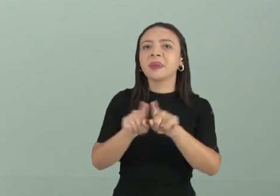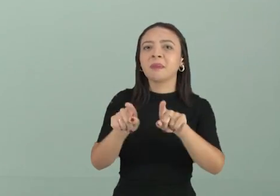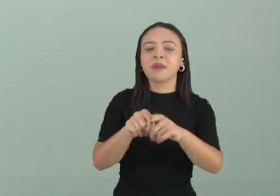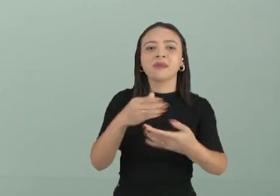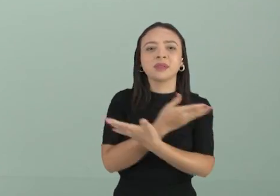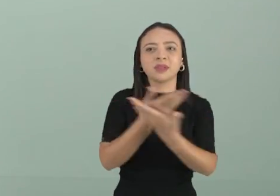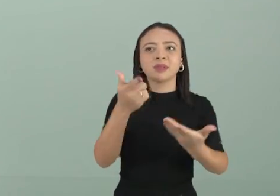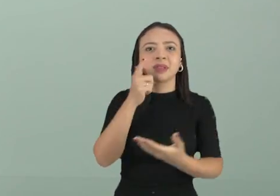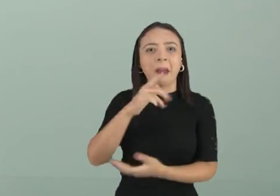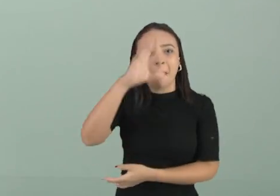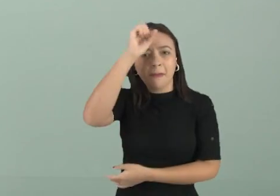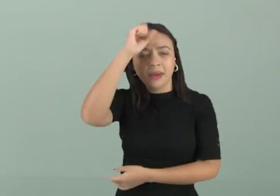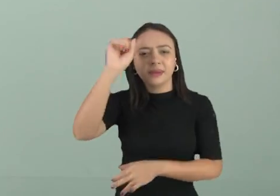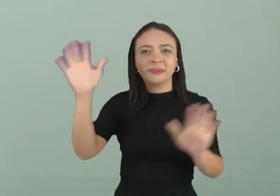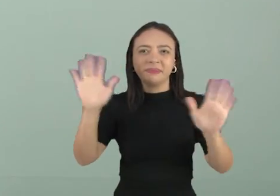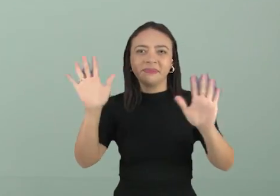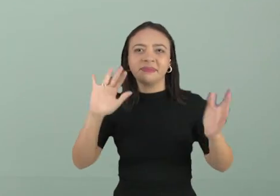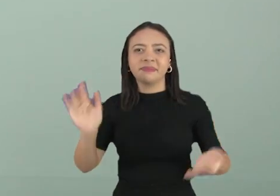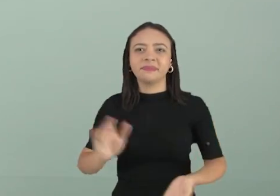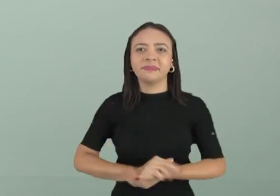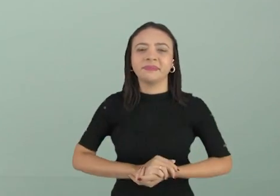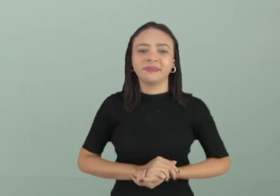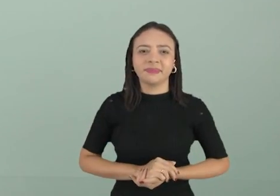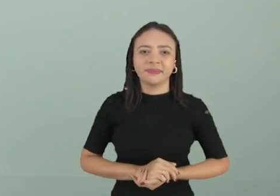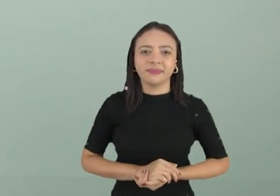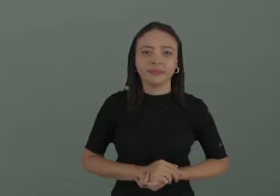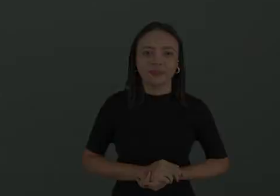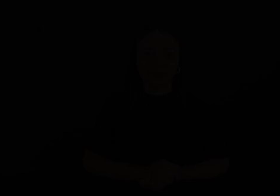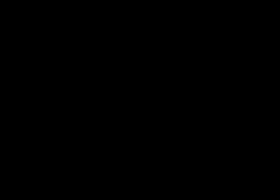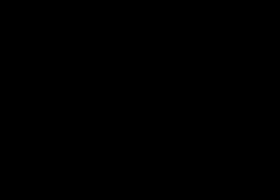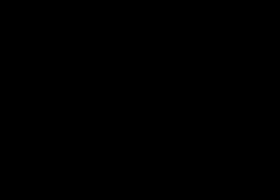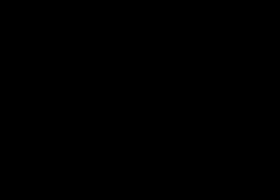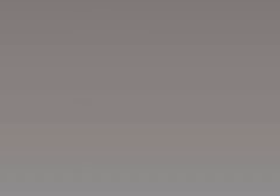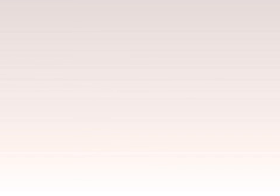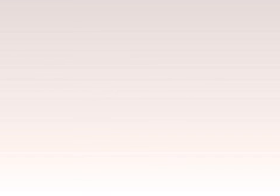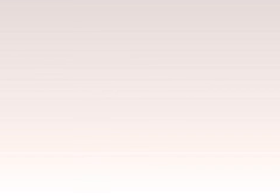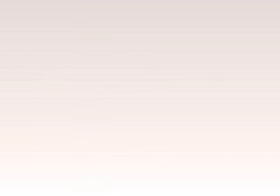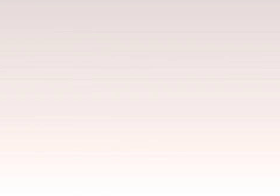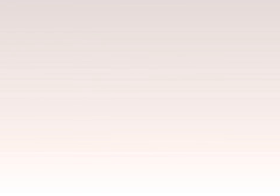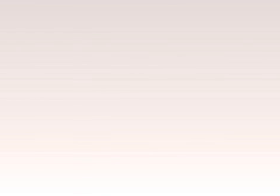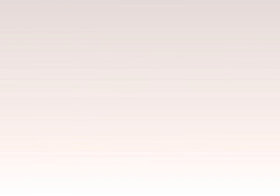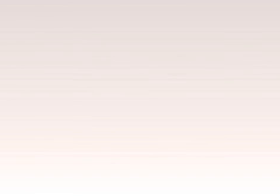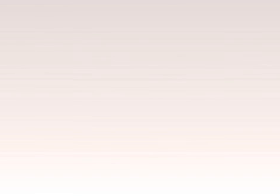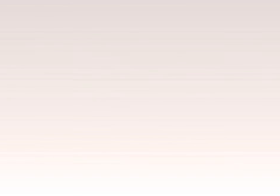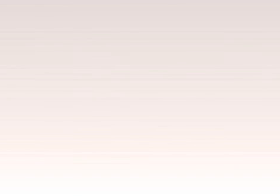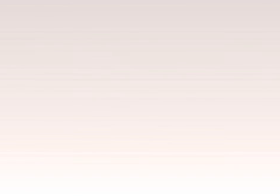para vocês aprenderem também. Tchau, tchau e até logo!